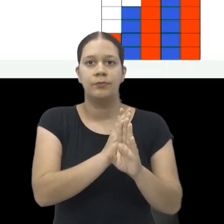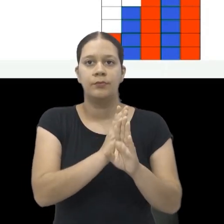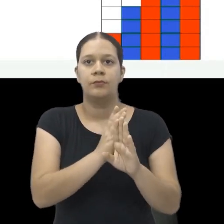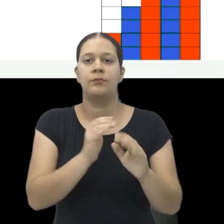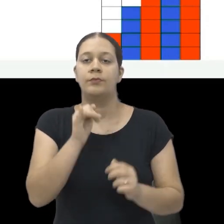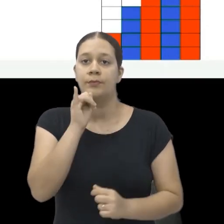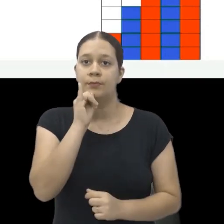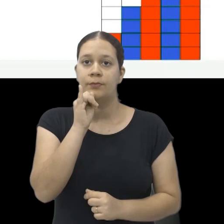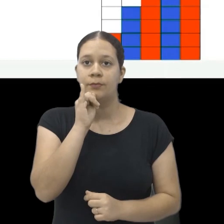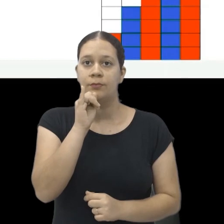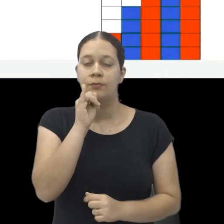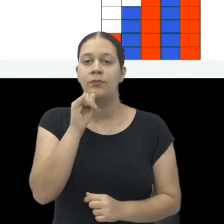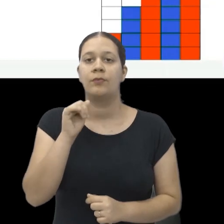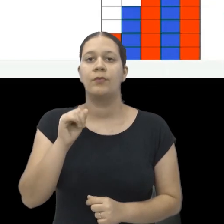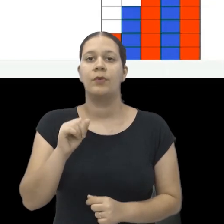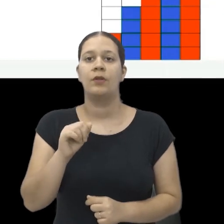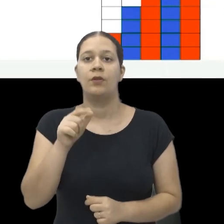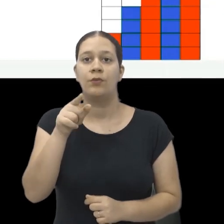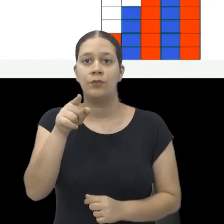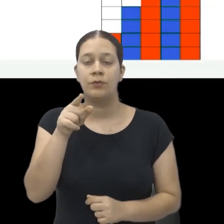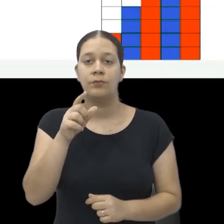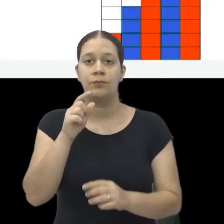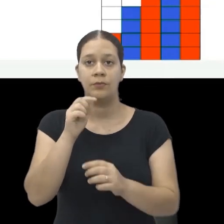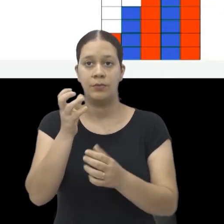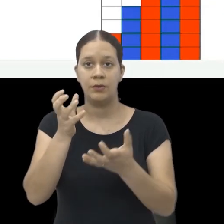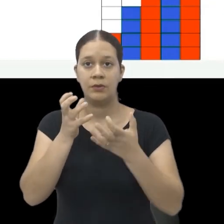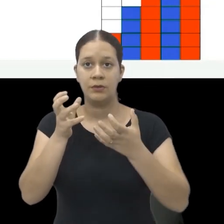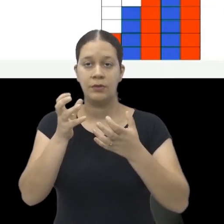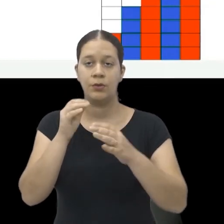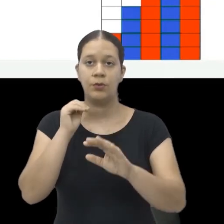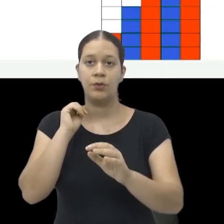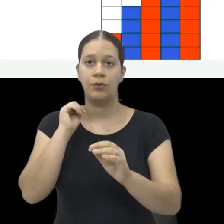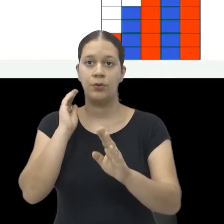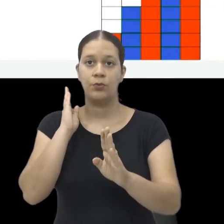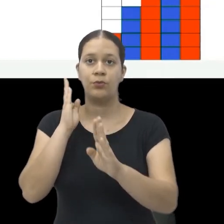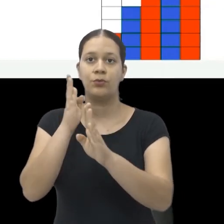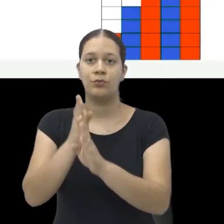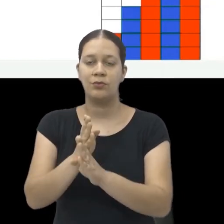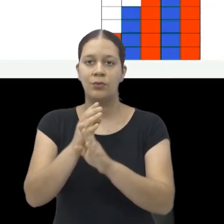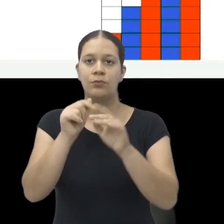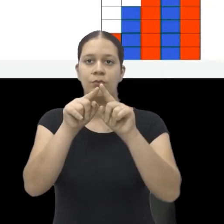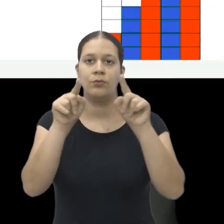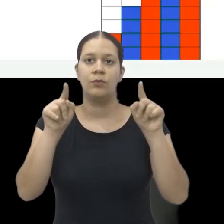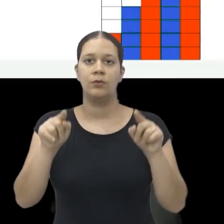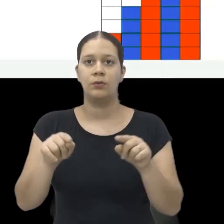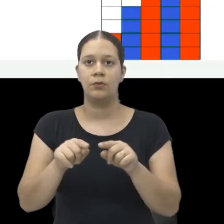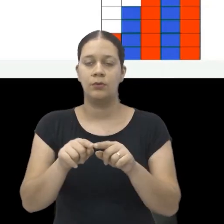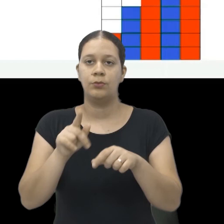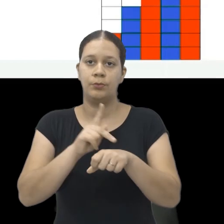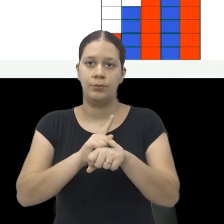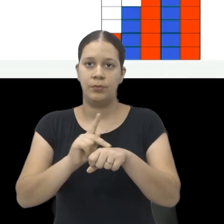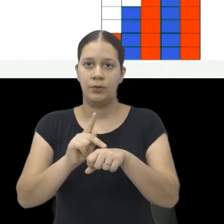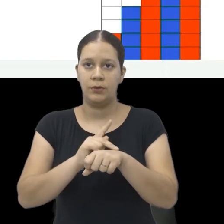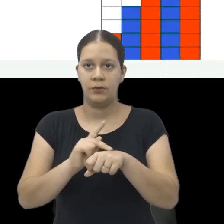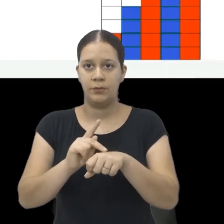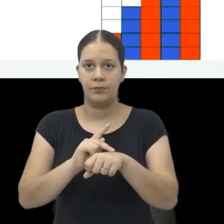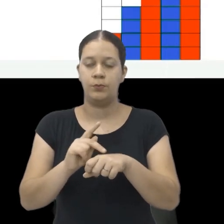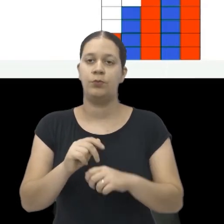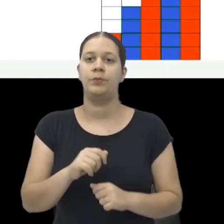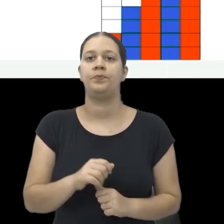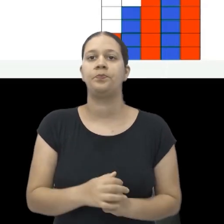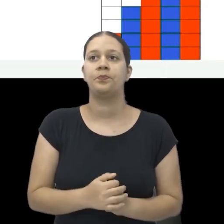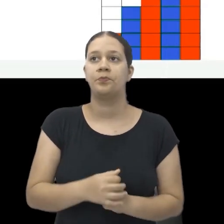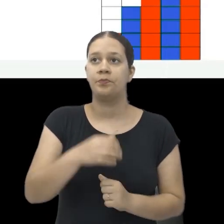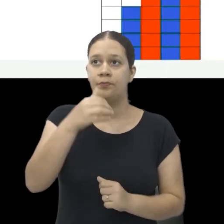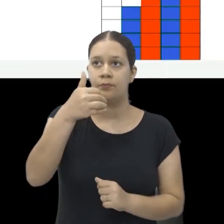recursivas. Exemplo, se eu quiser encontrar a quantidade de quadrados pretos